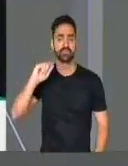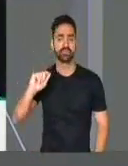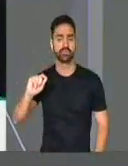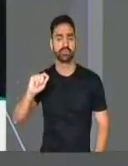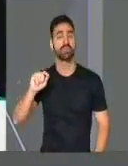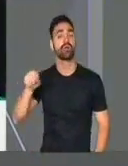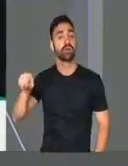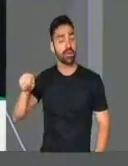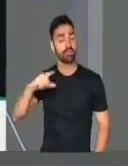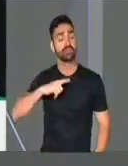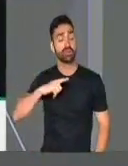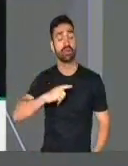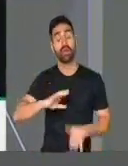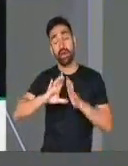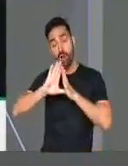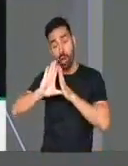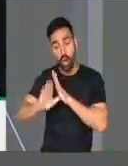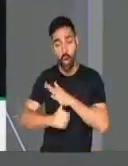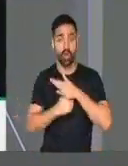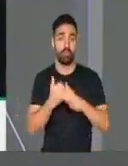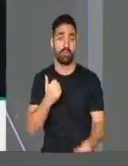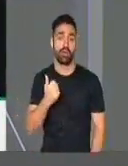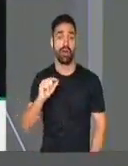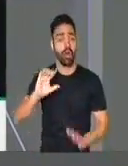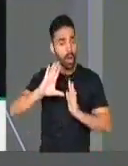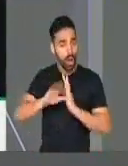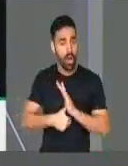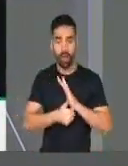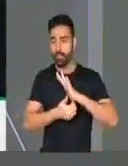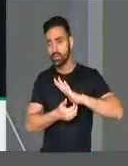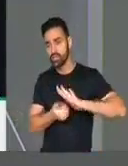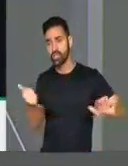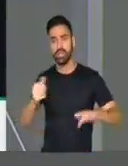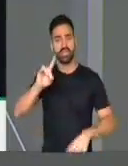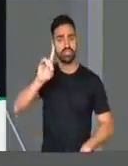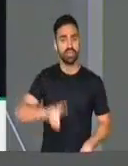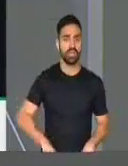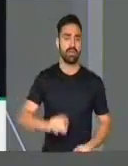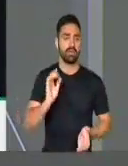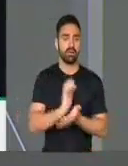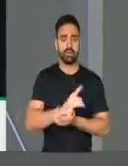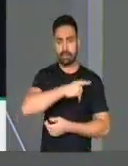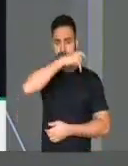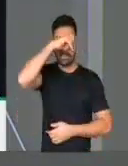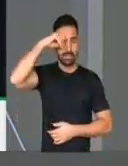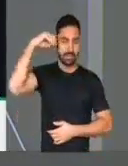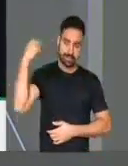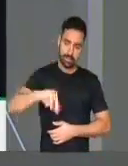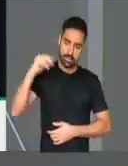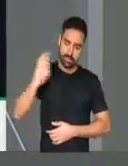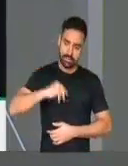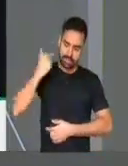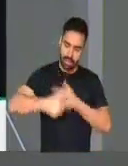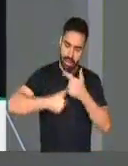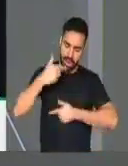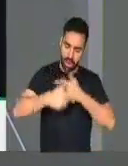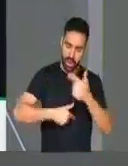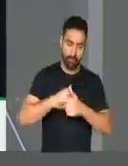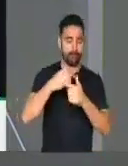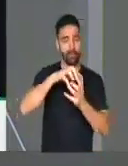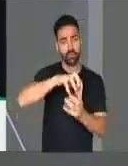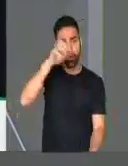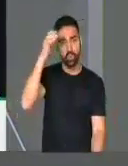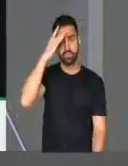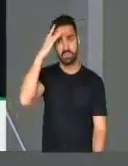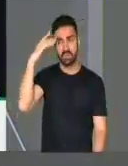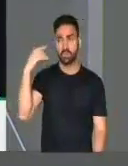está roubando os direitos e o suor dos idosos e de idosas, de